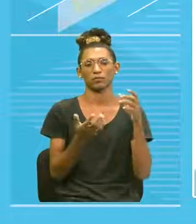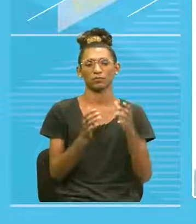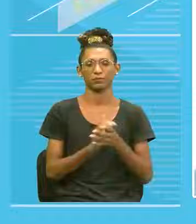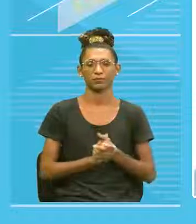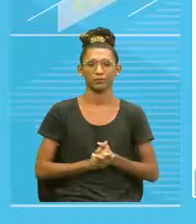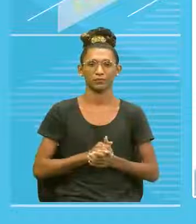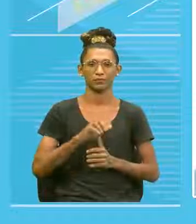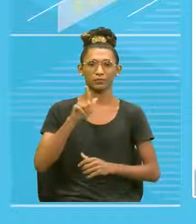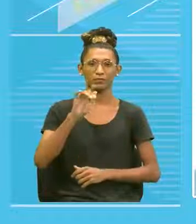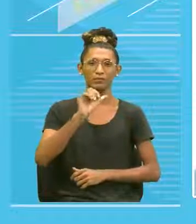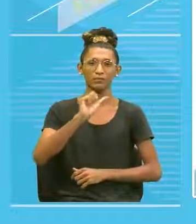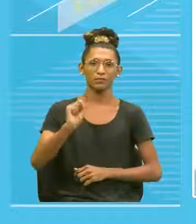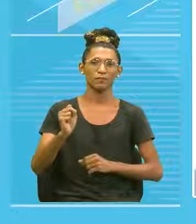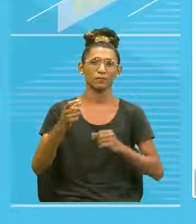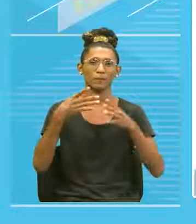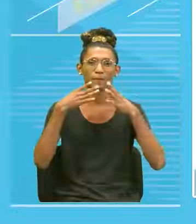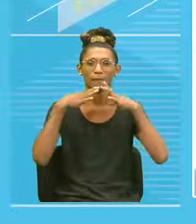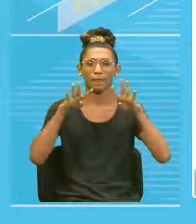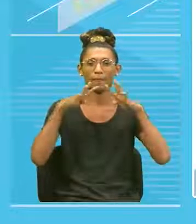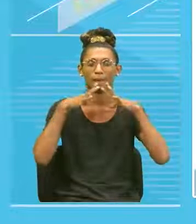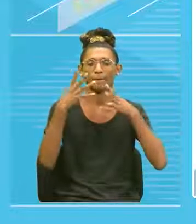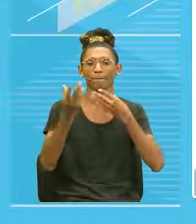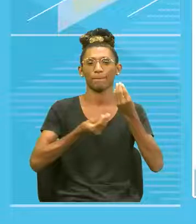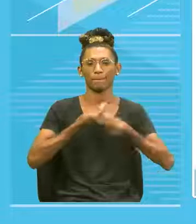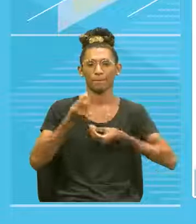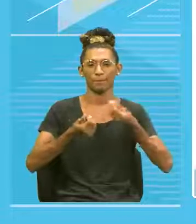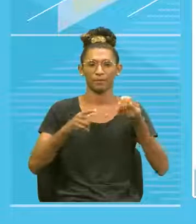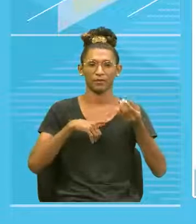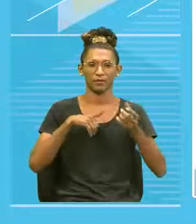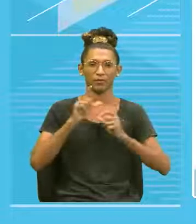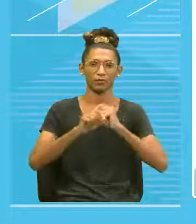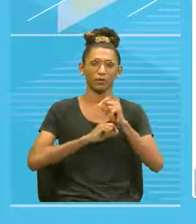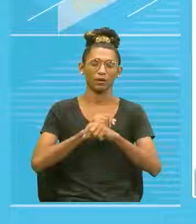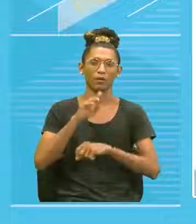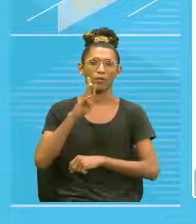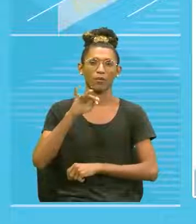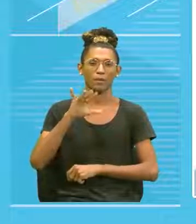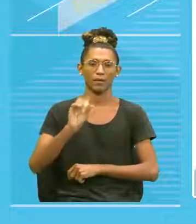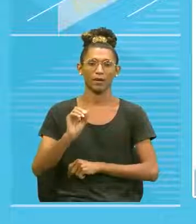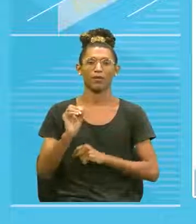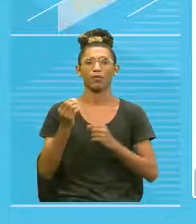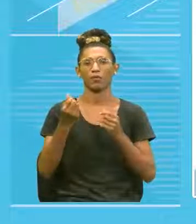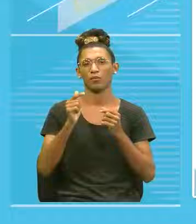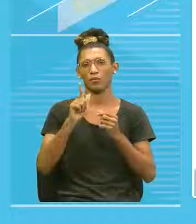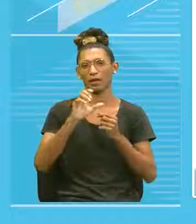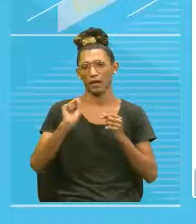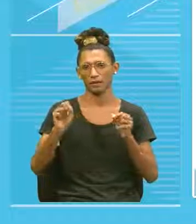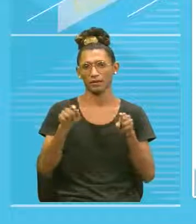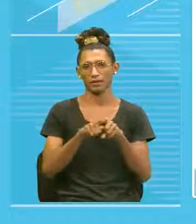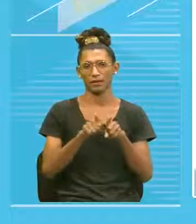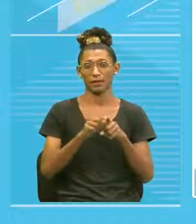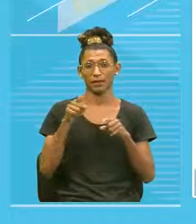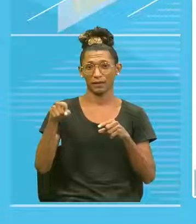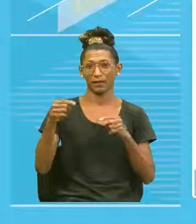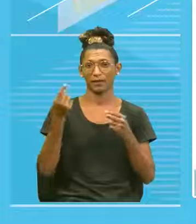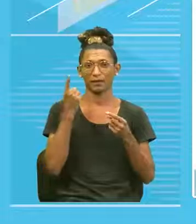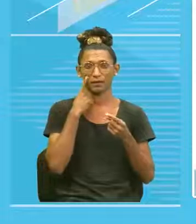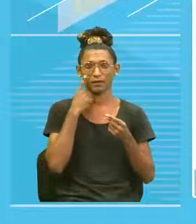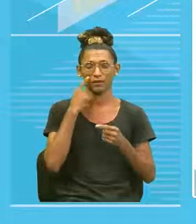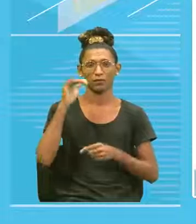e o gás natural e o biogás tá vendo Joice a